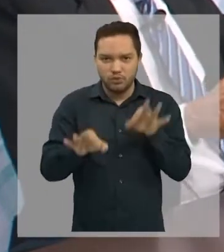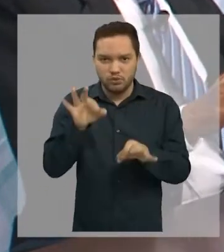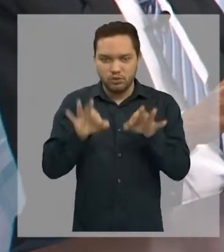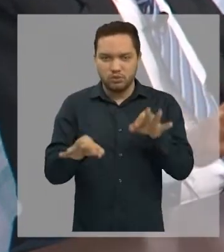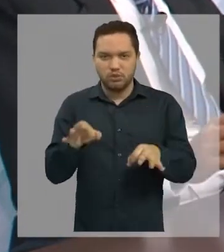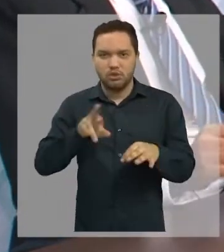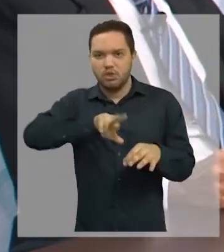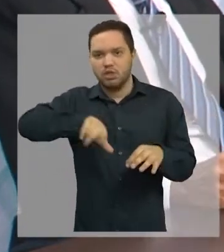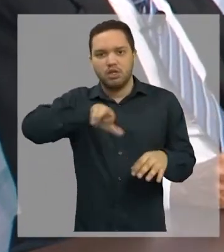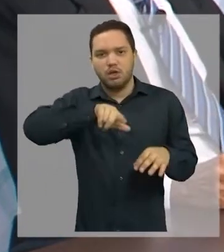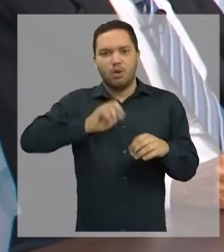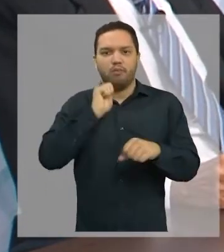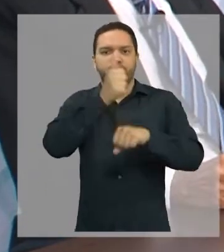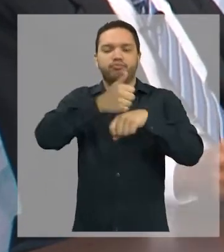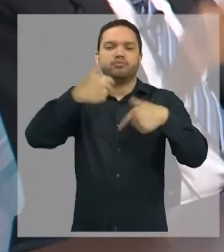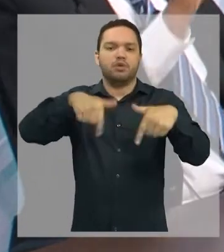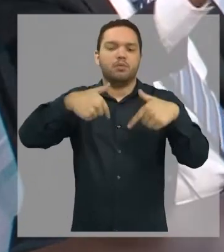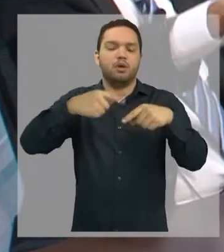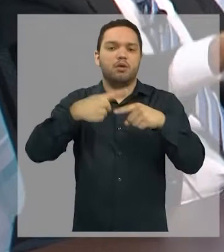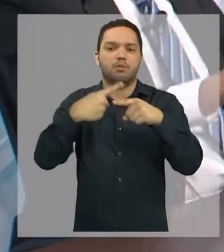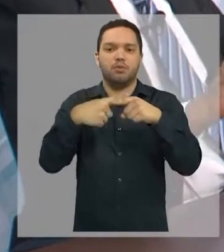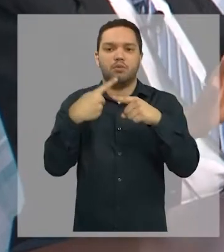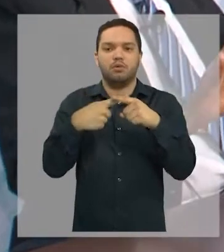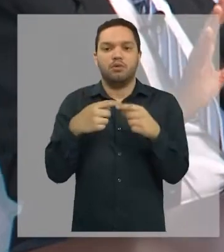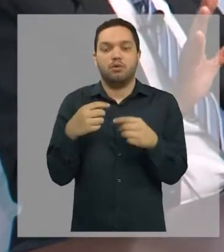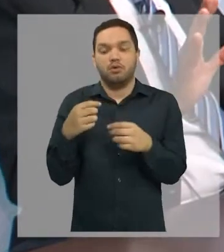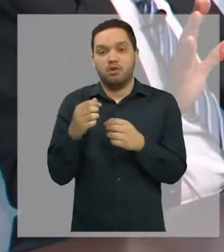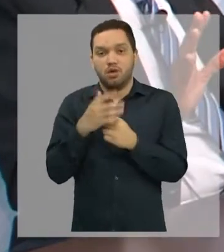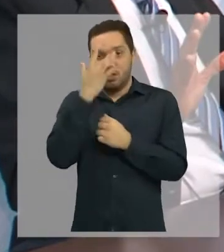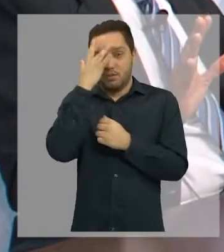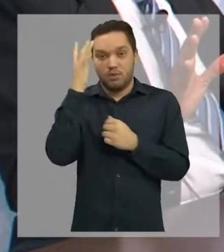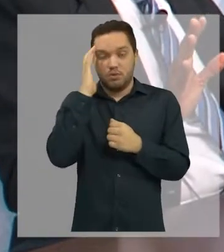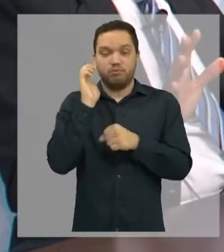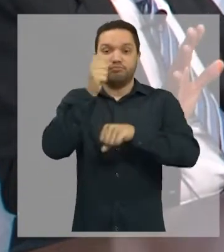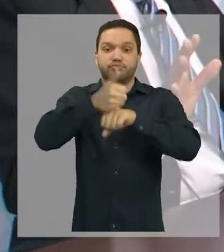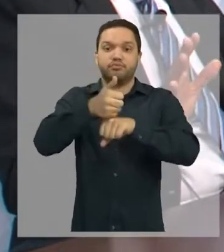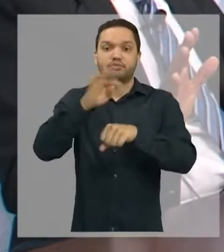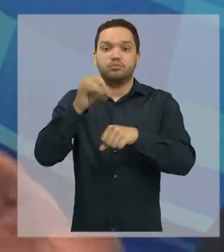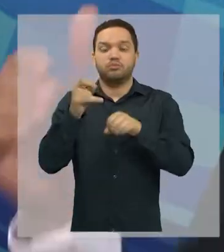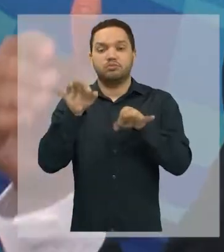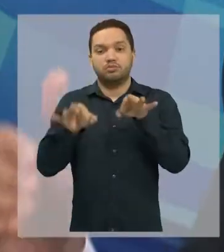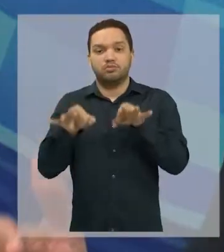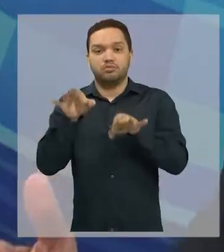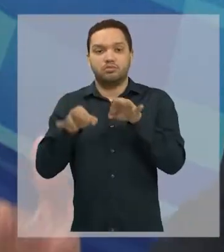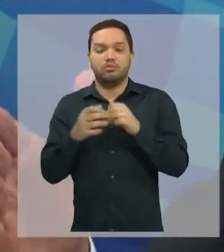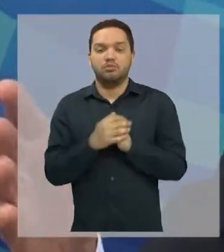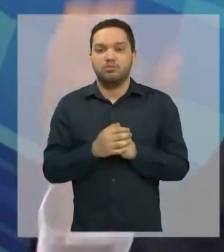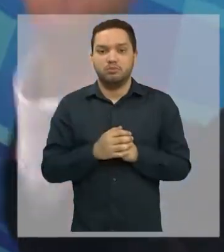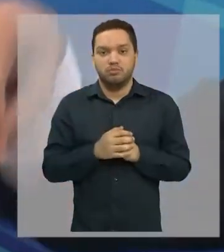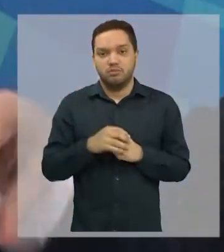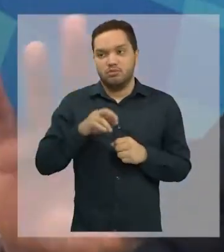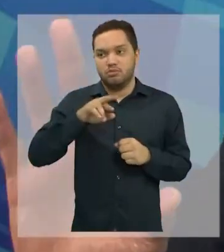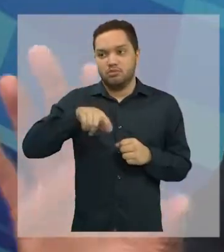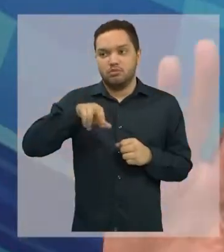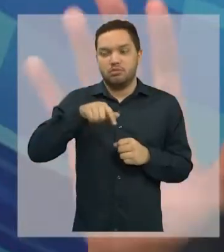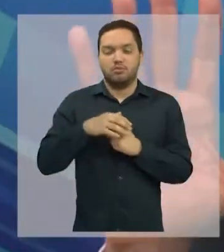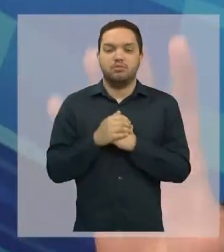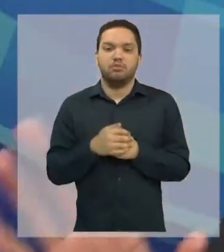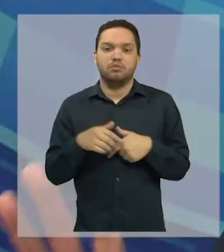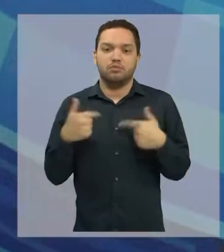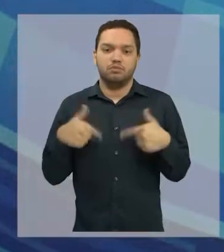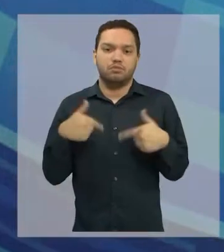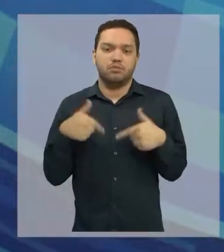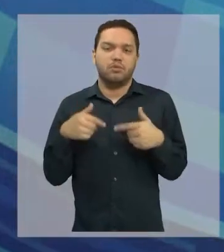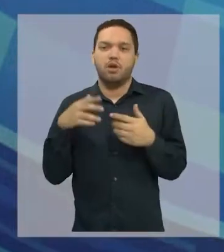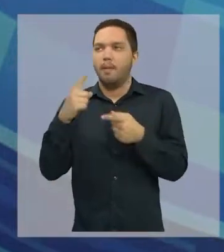acesso à carreira. Porque quem chega no tribunal, sem ser da carreira, não é parte da carreira. Chega lá de